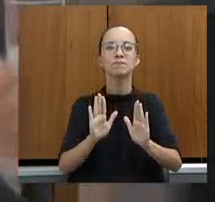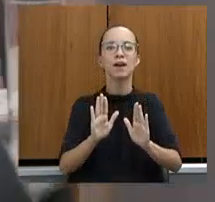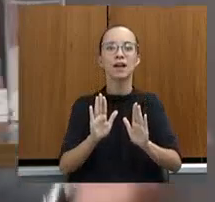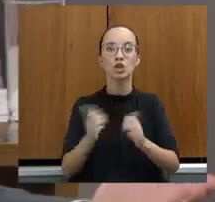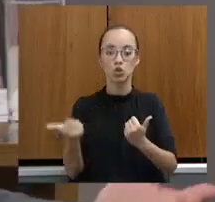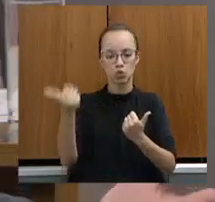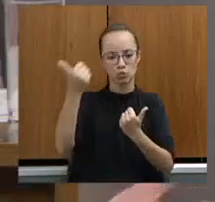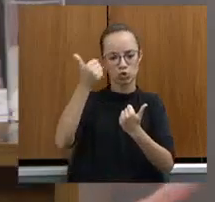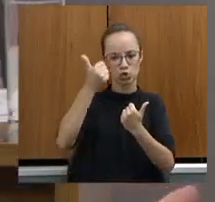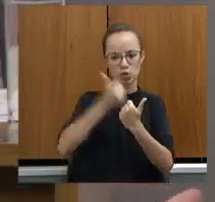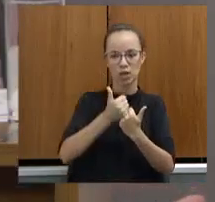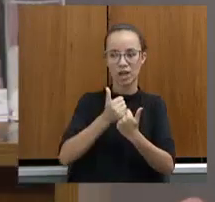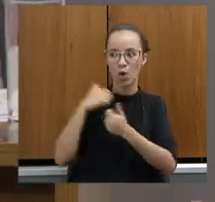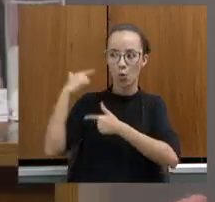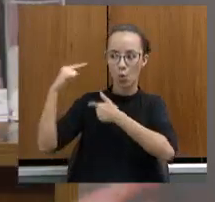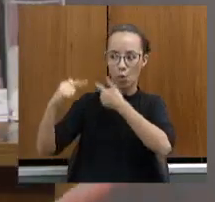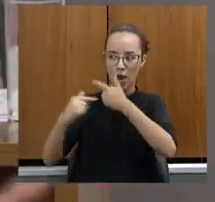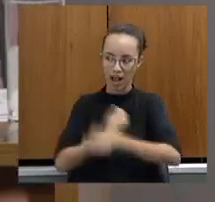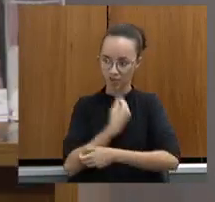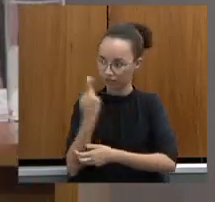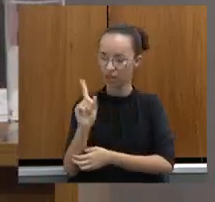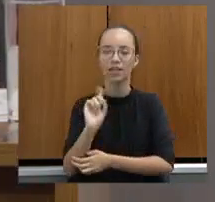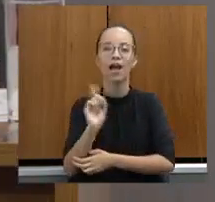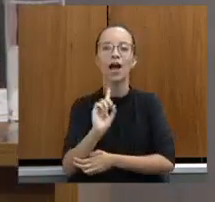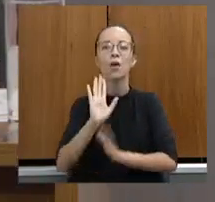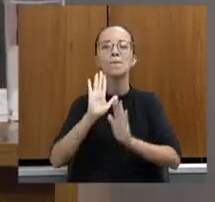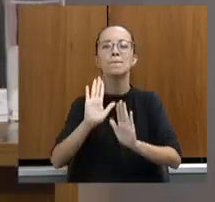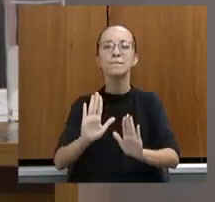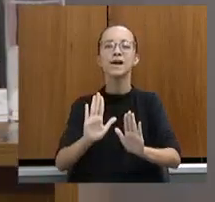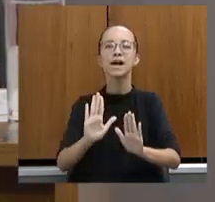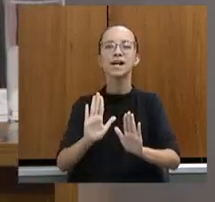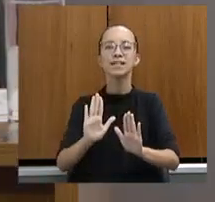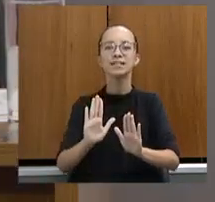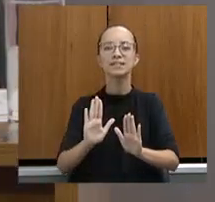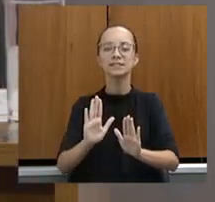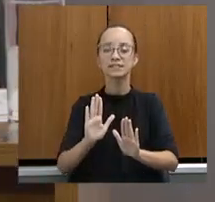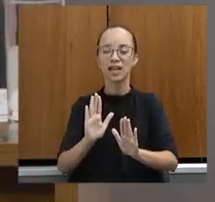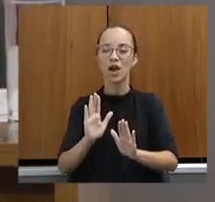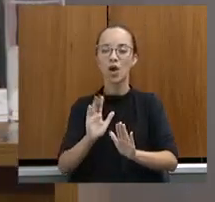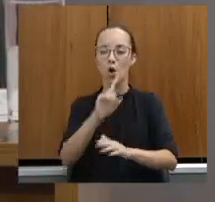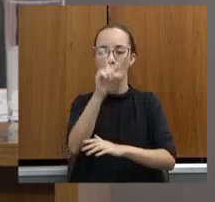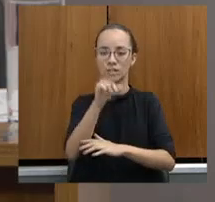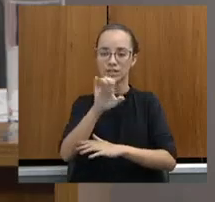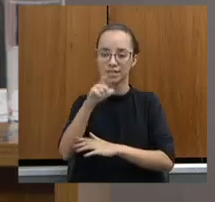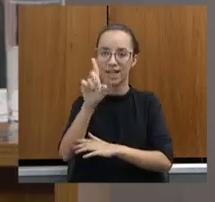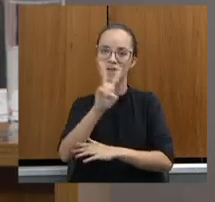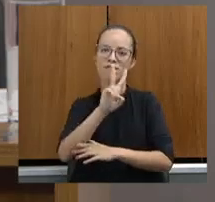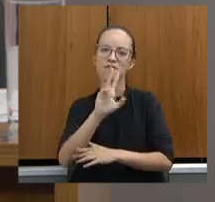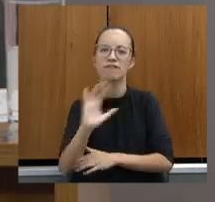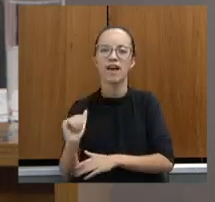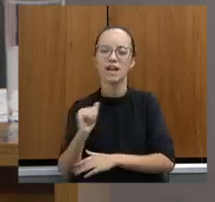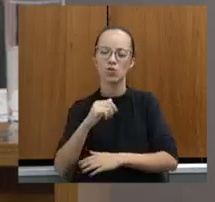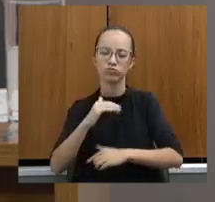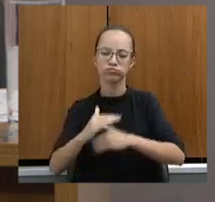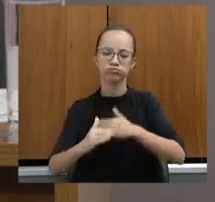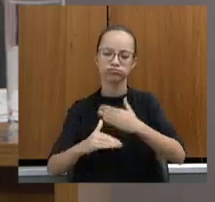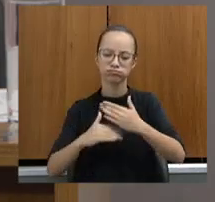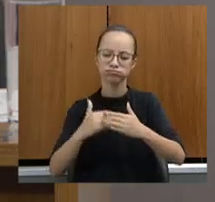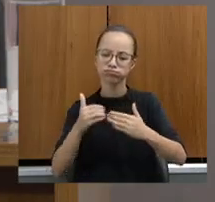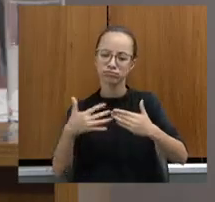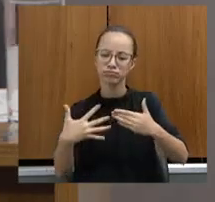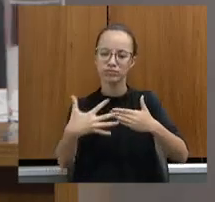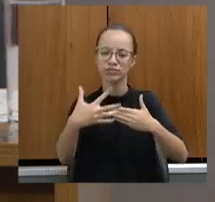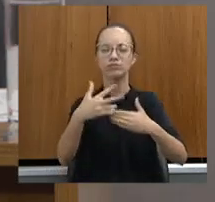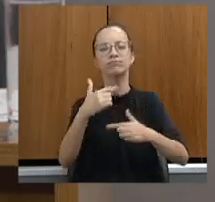substituirá O Legado feliz da viola ao contrário irá criar seu próprio legado da família laviola de tanta tradição na política